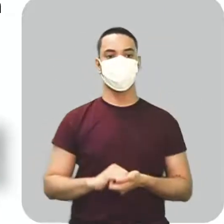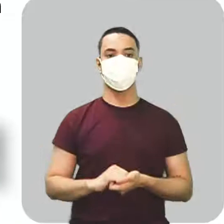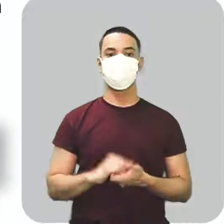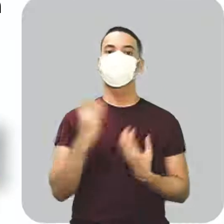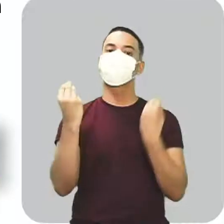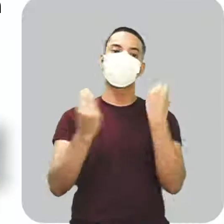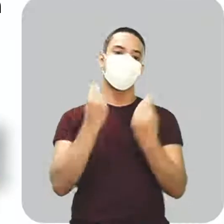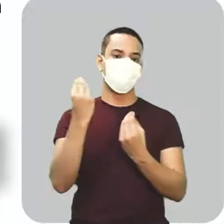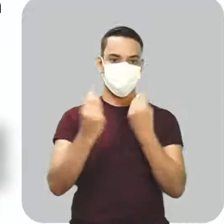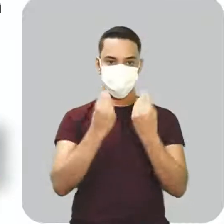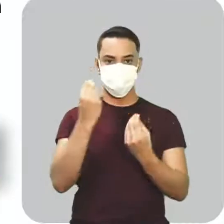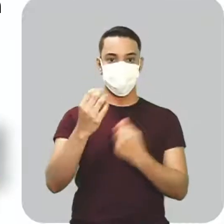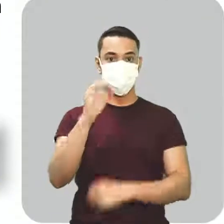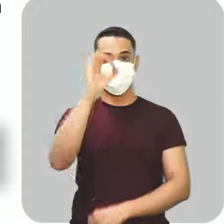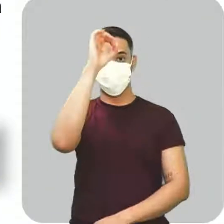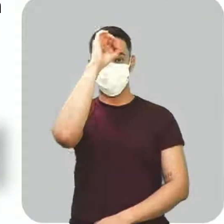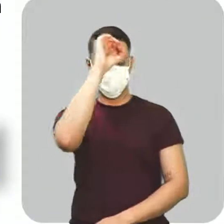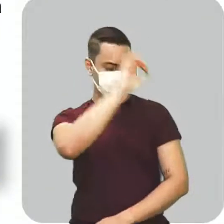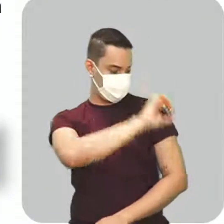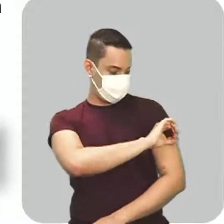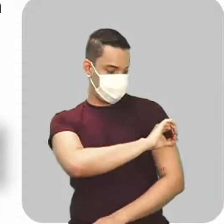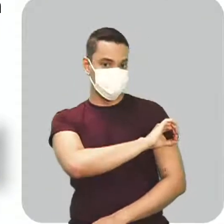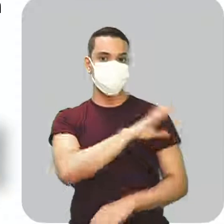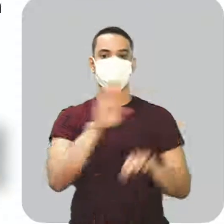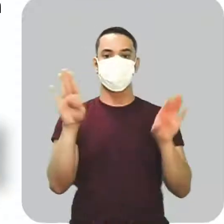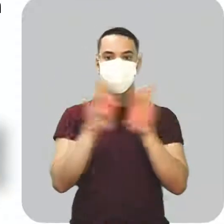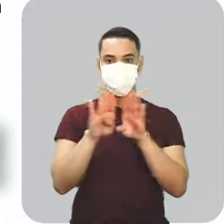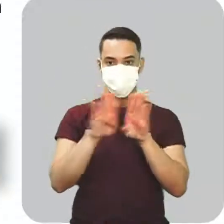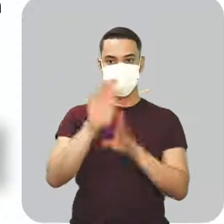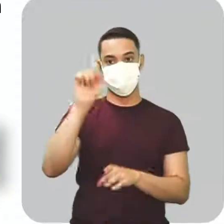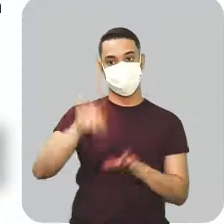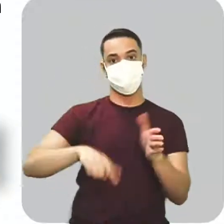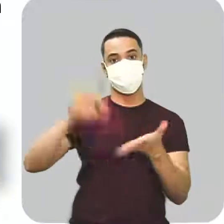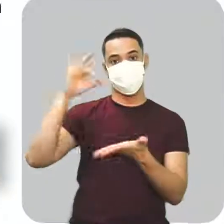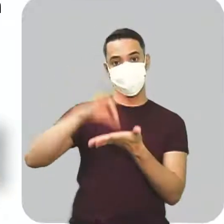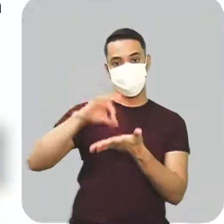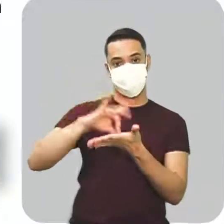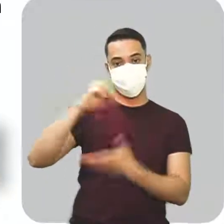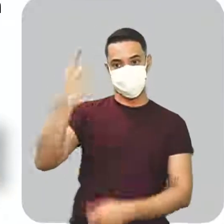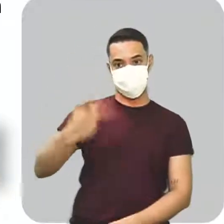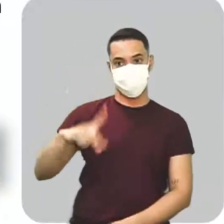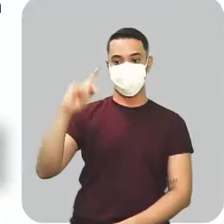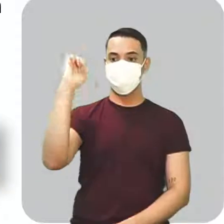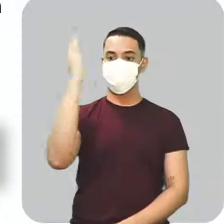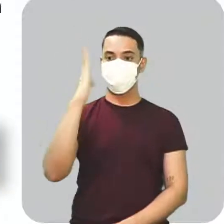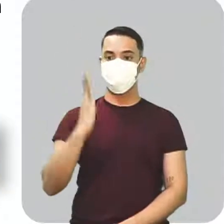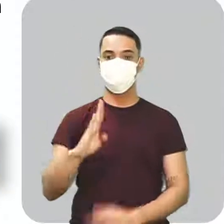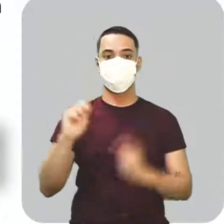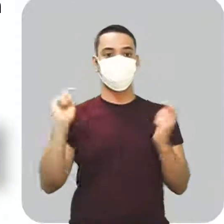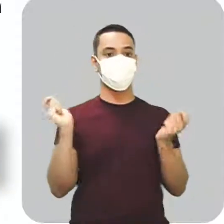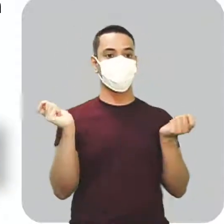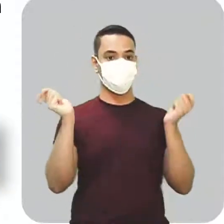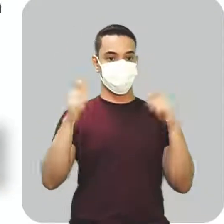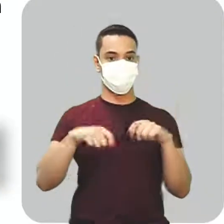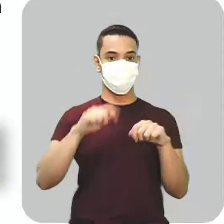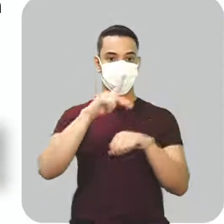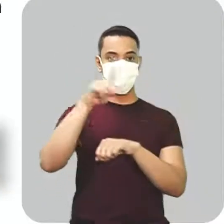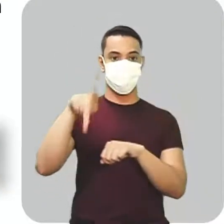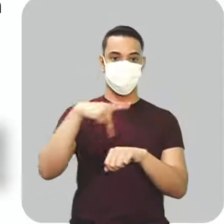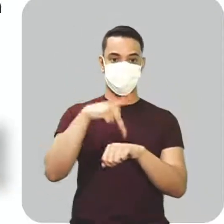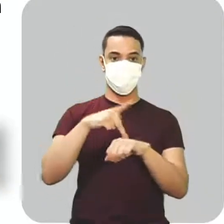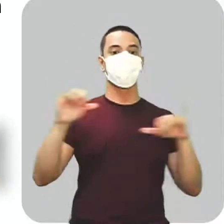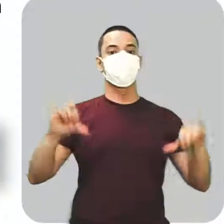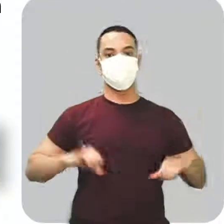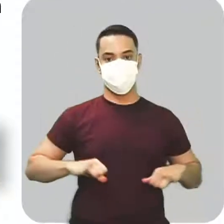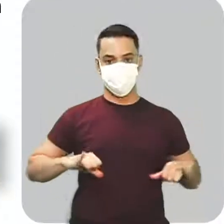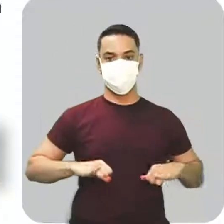Como o analfabetismo funcional é uma realidade no Brasil, é possível que o país sofra